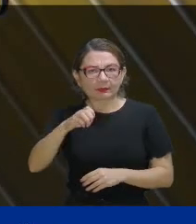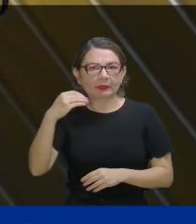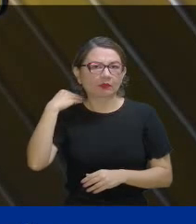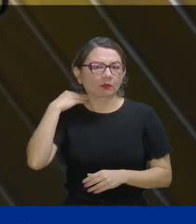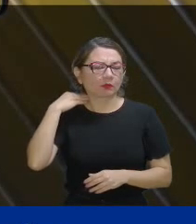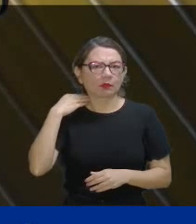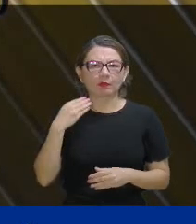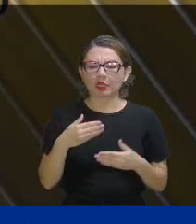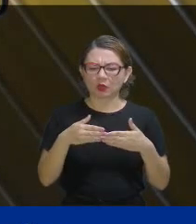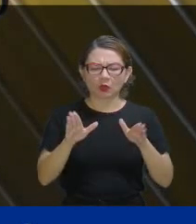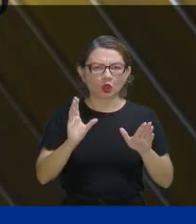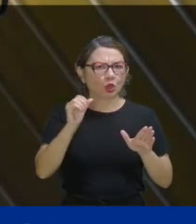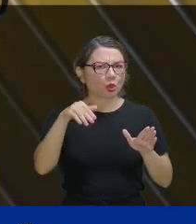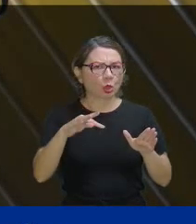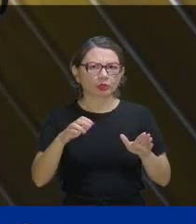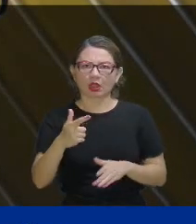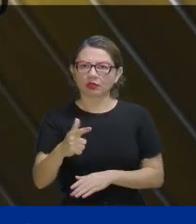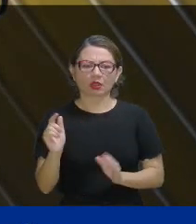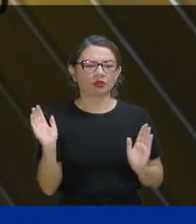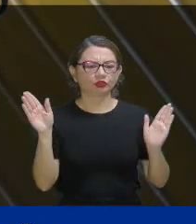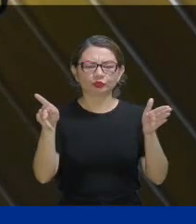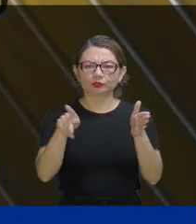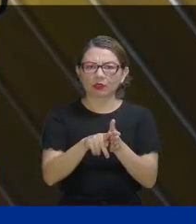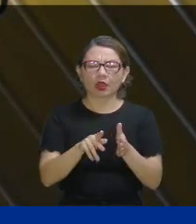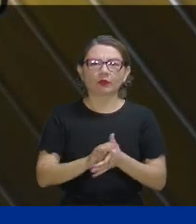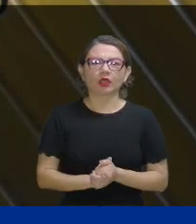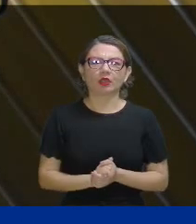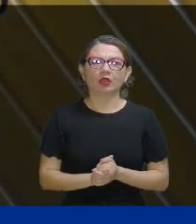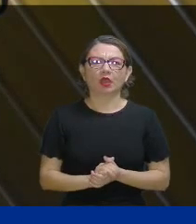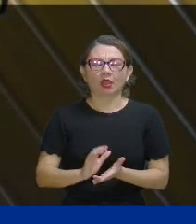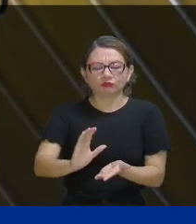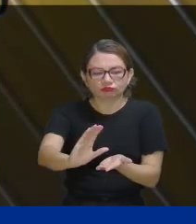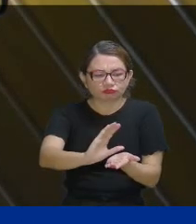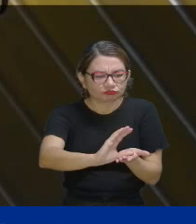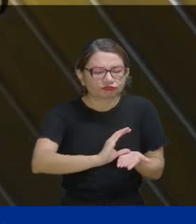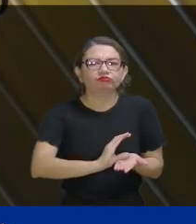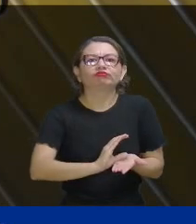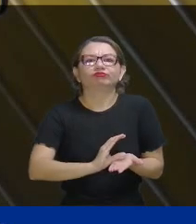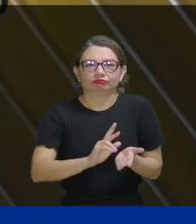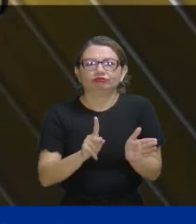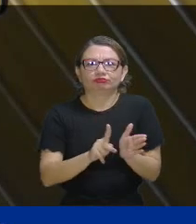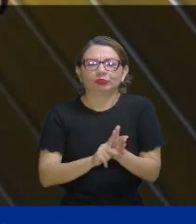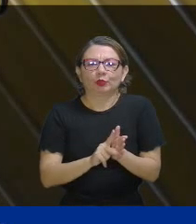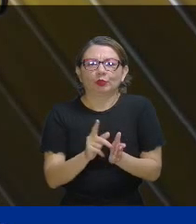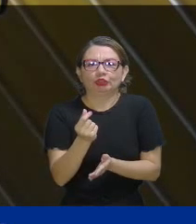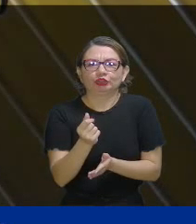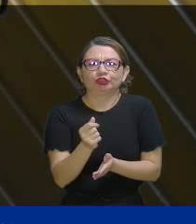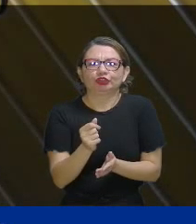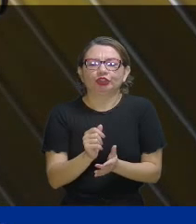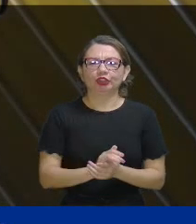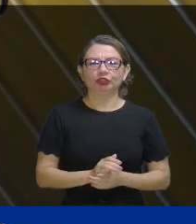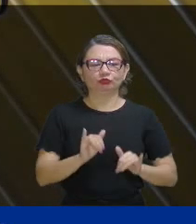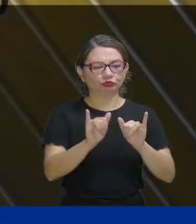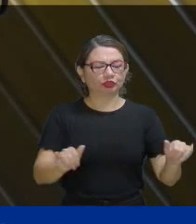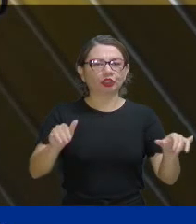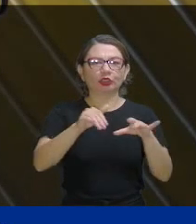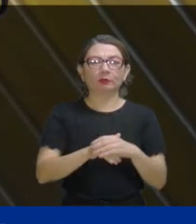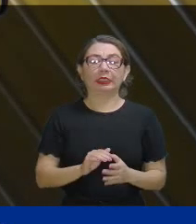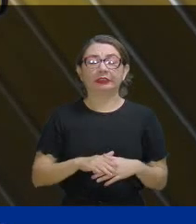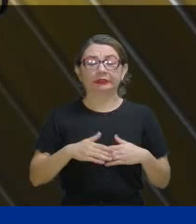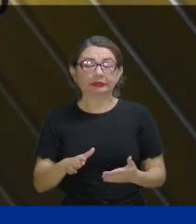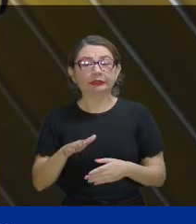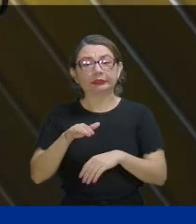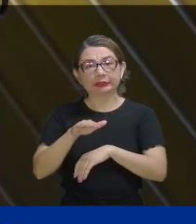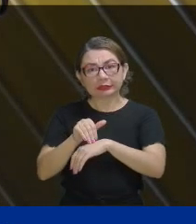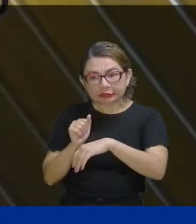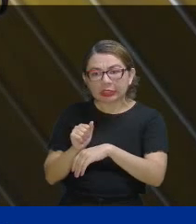060063-98/2024, origem Macapá, Barra P, relatora juíza Tina Souza. De doações de campanha. Estimado para se manifestar acerca da irregularidade, o